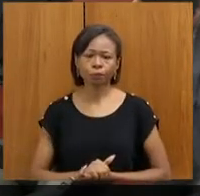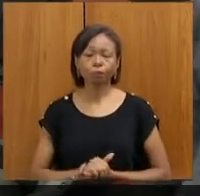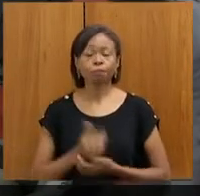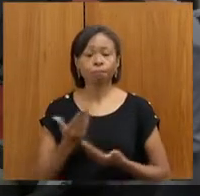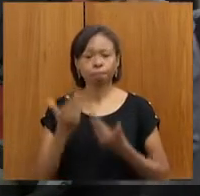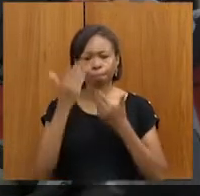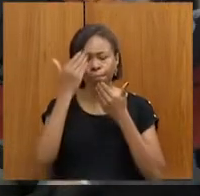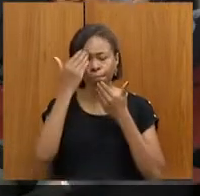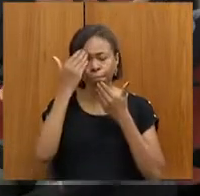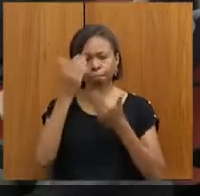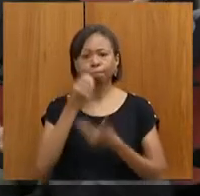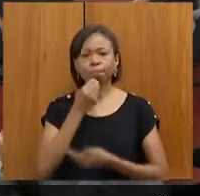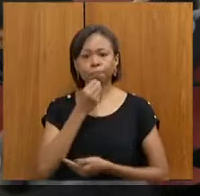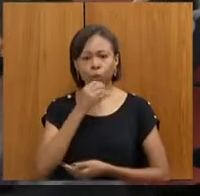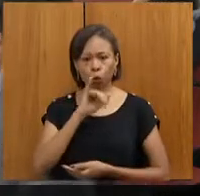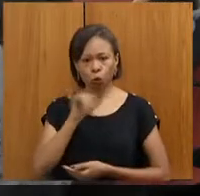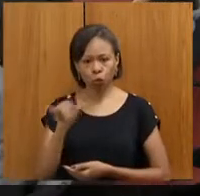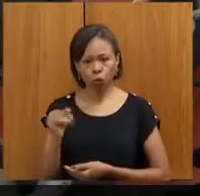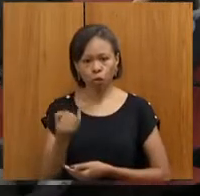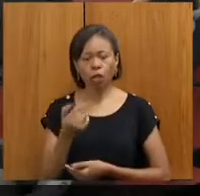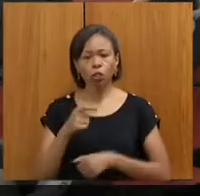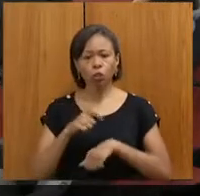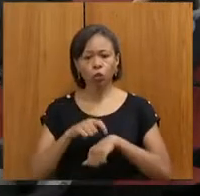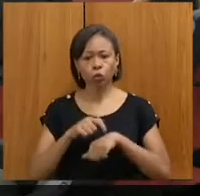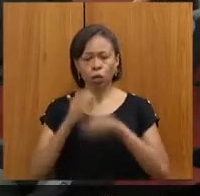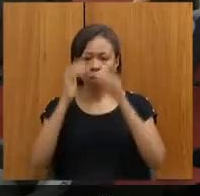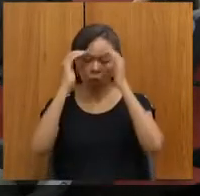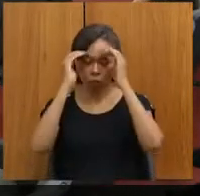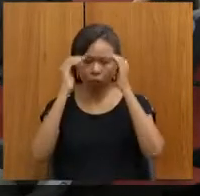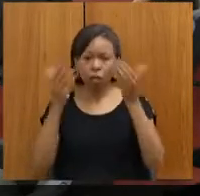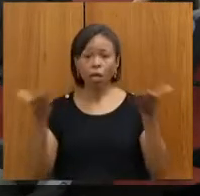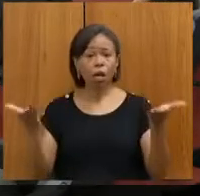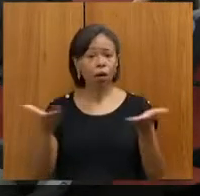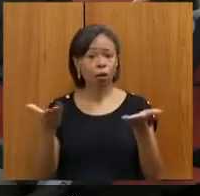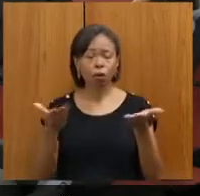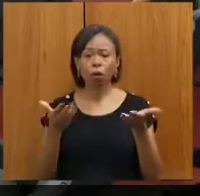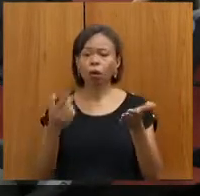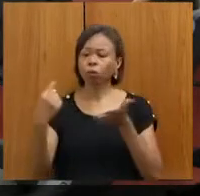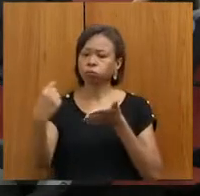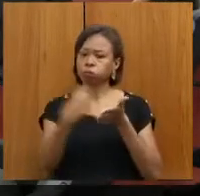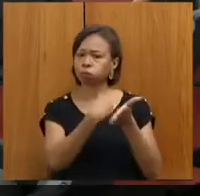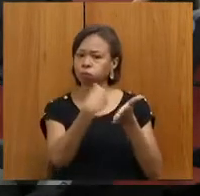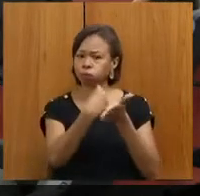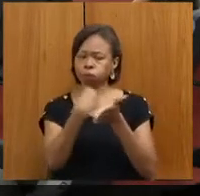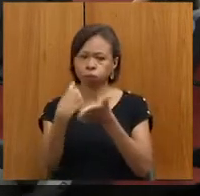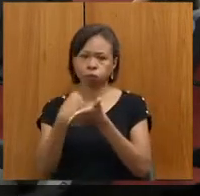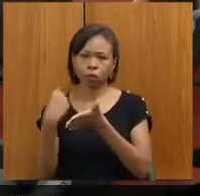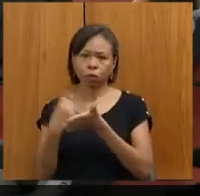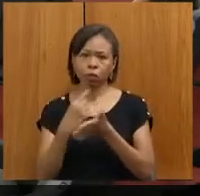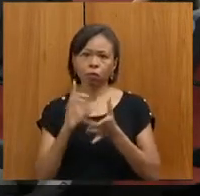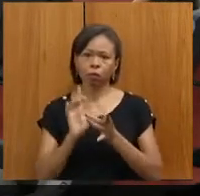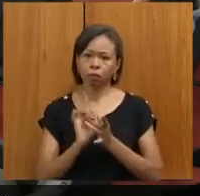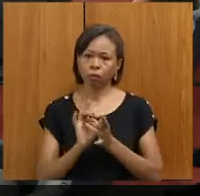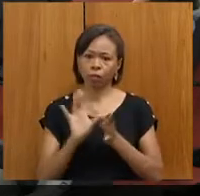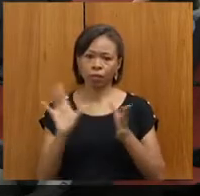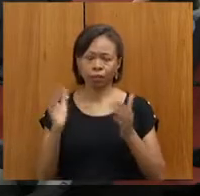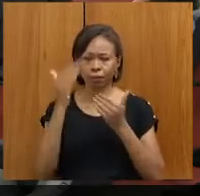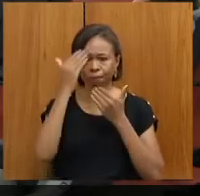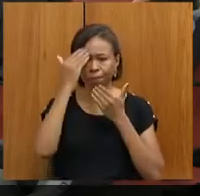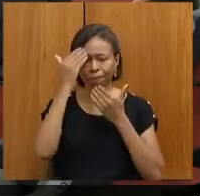agradeço a oportunidade de perto tempo se dentro do tempo Presidente e eu fico aberto agora para qualquer questionamento